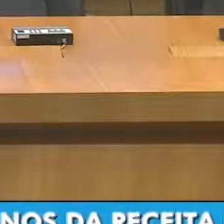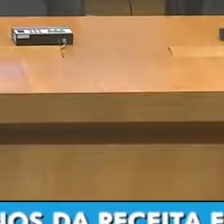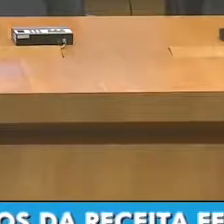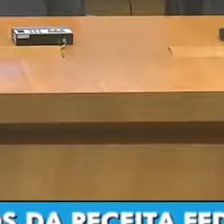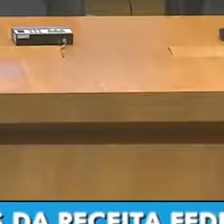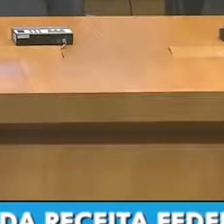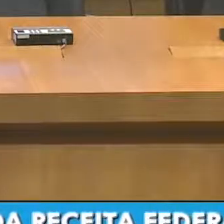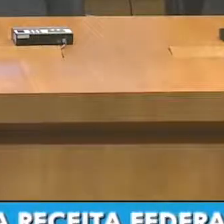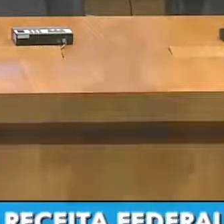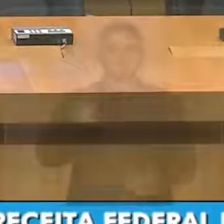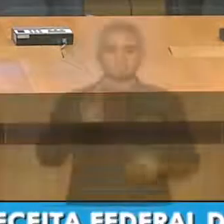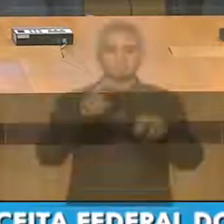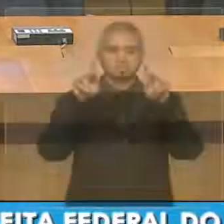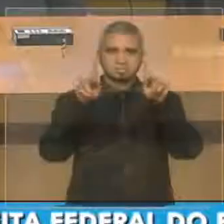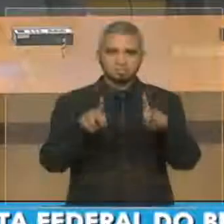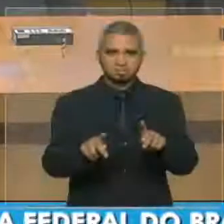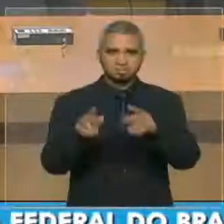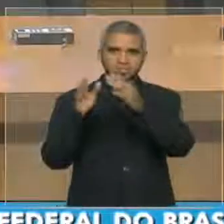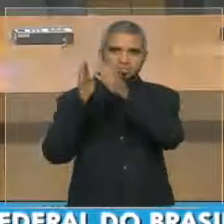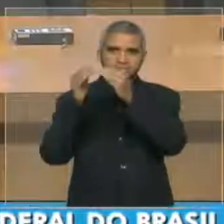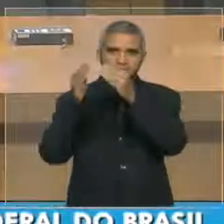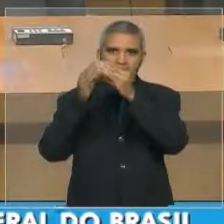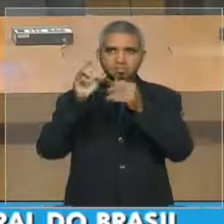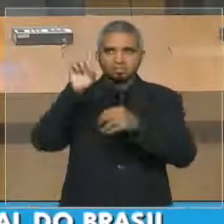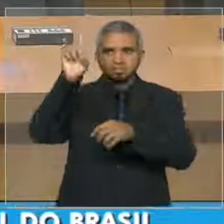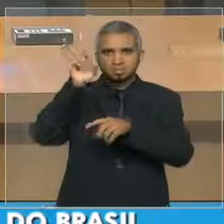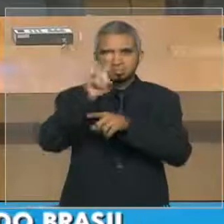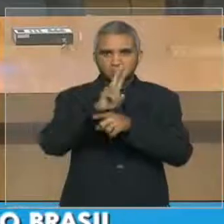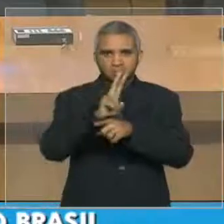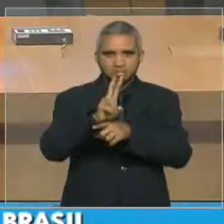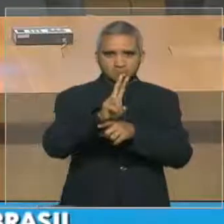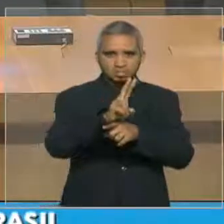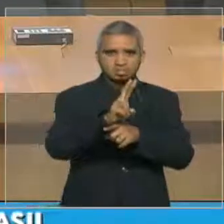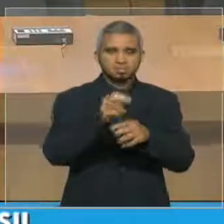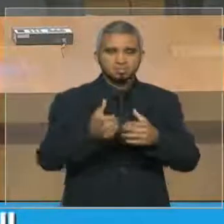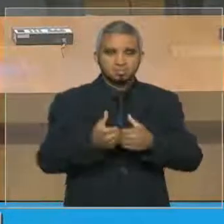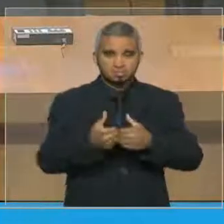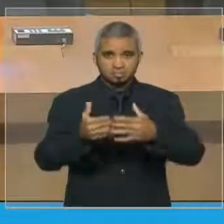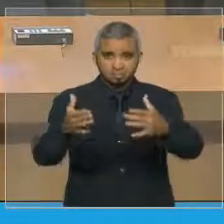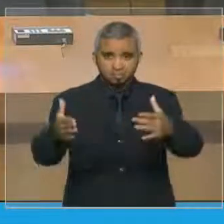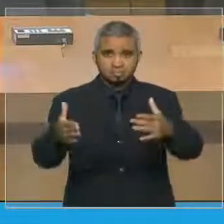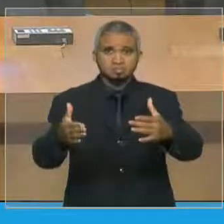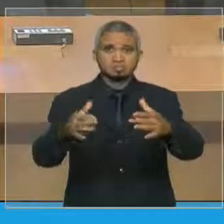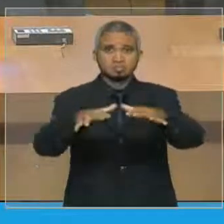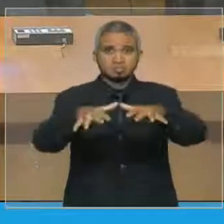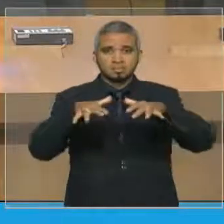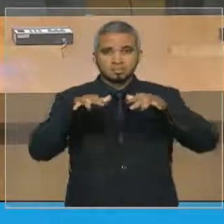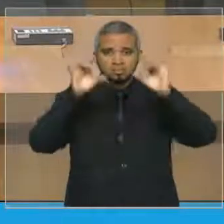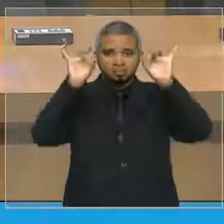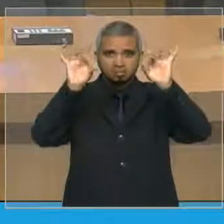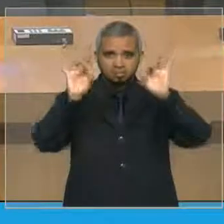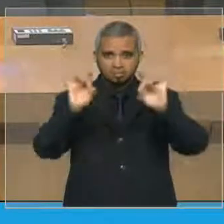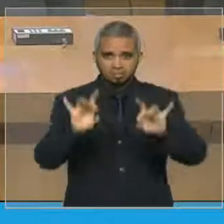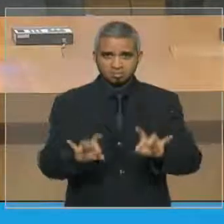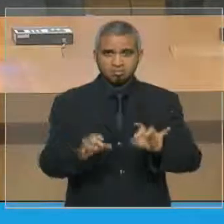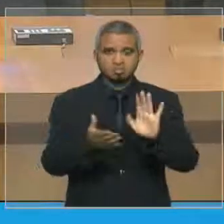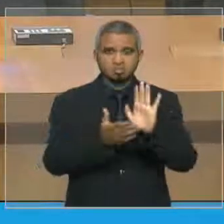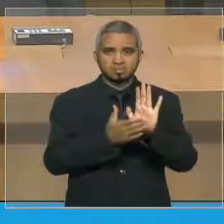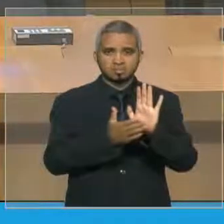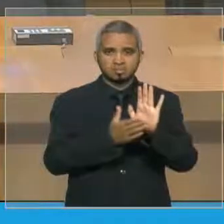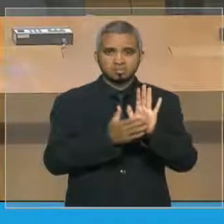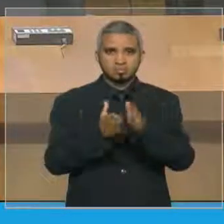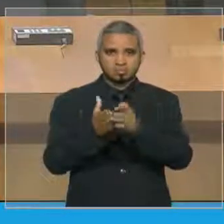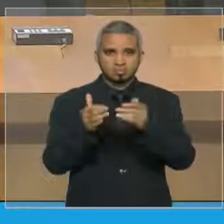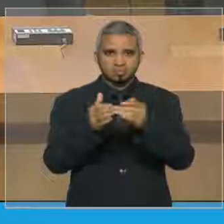Em nome do povo e invocando a proteção de Deus, declaro aberta a sessão solene convocada através do